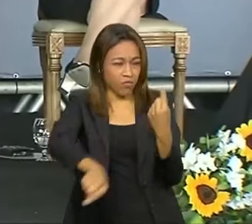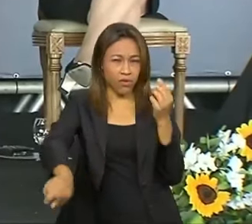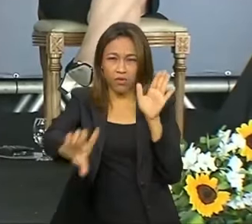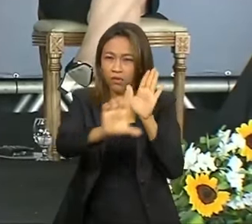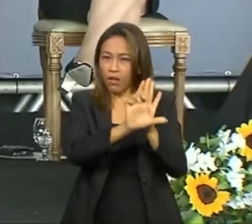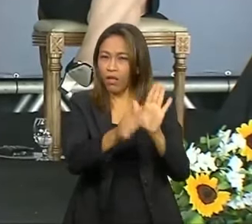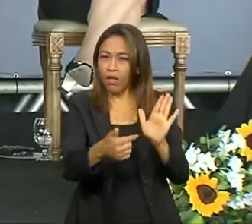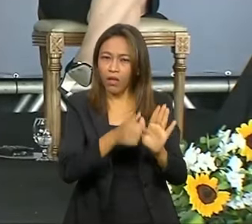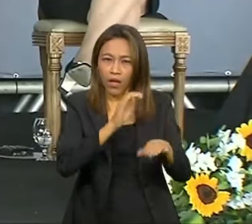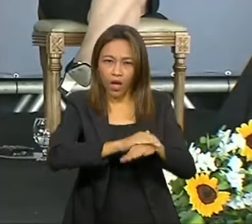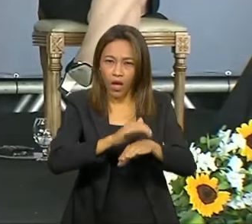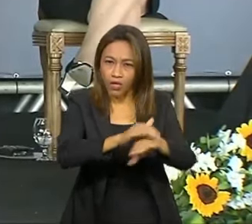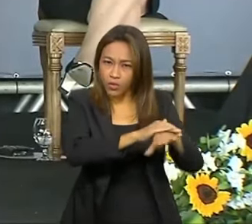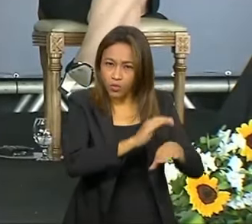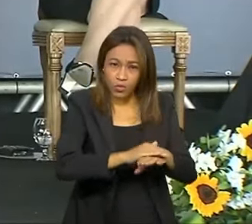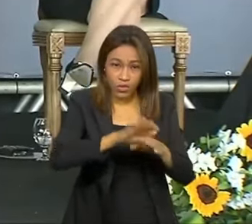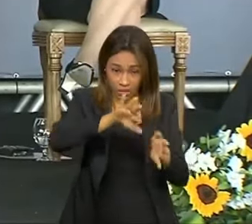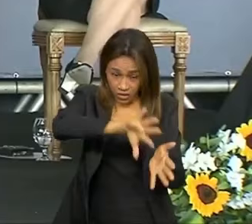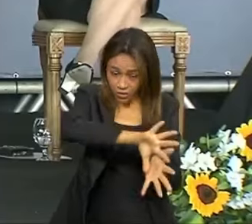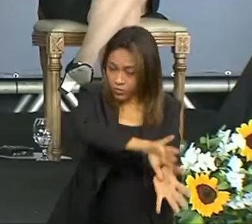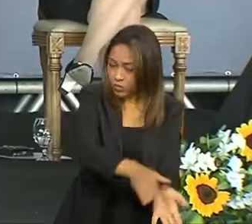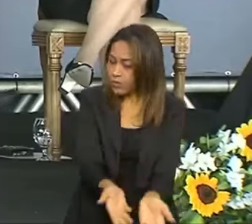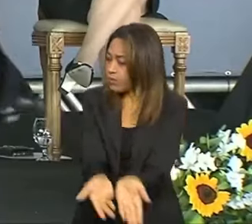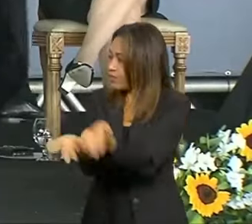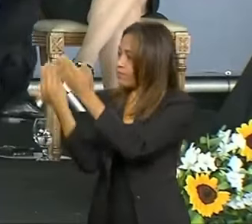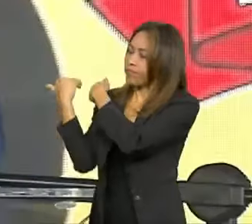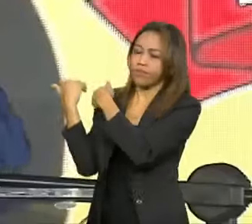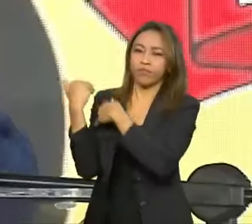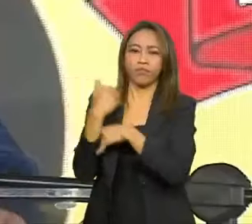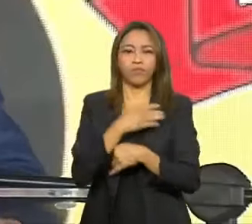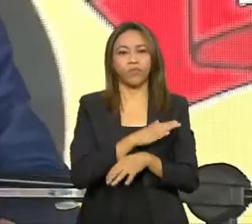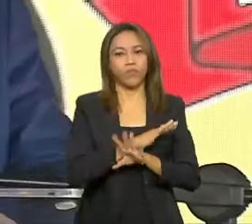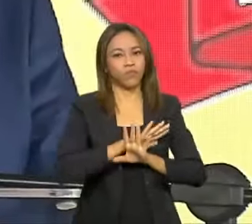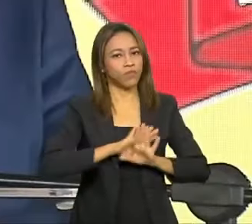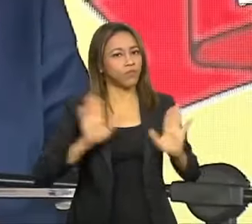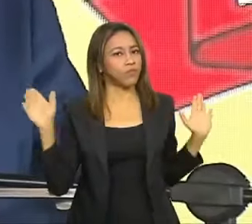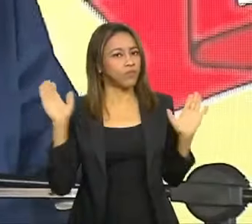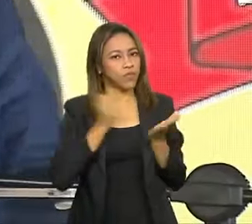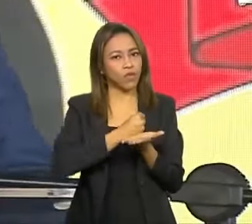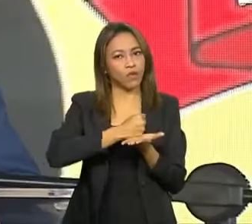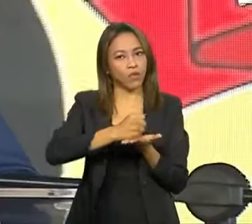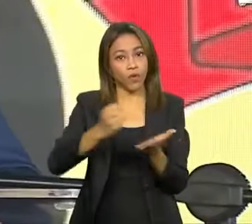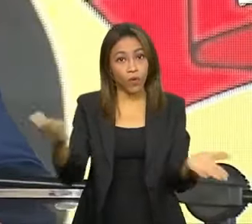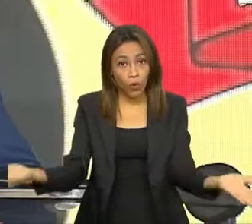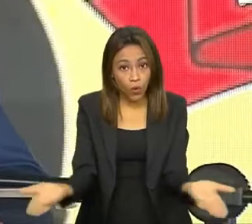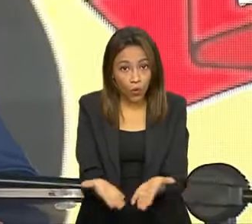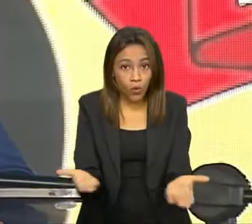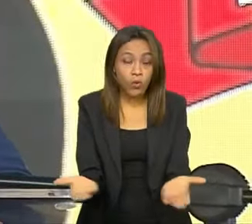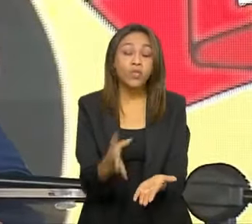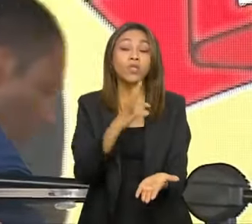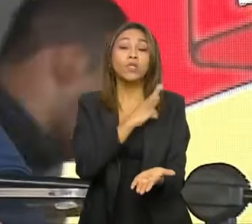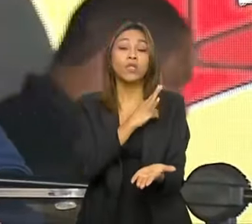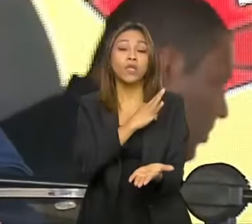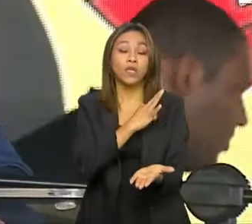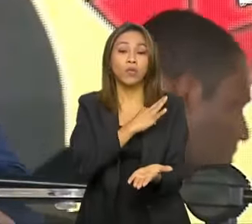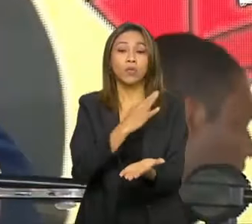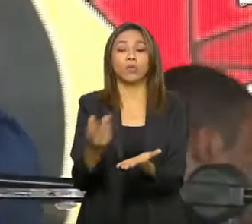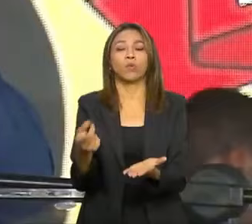ilegais. Tudo isso ficou no passado. Hoje nós temos uma polícia dedicada a servir a